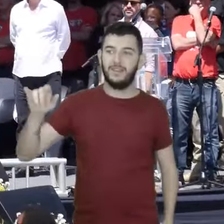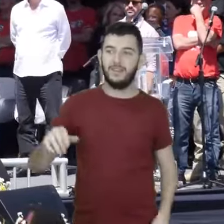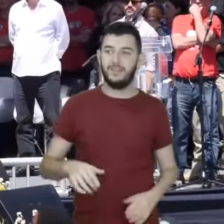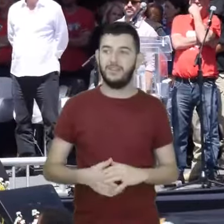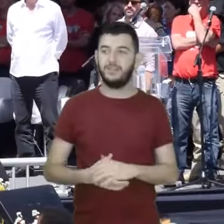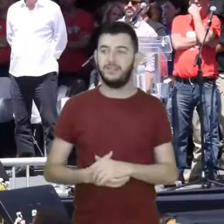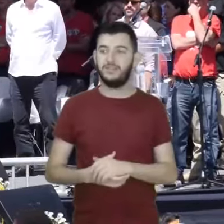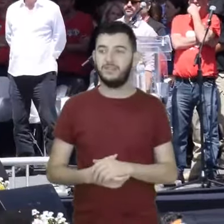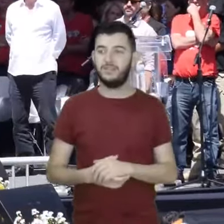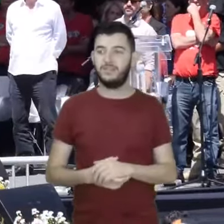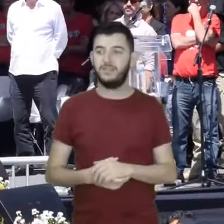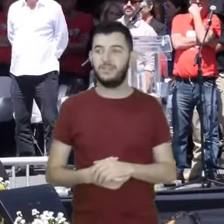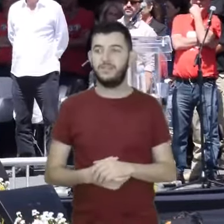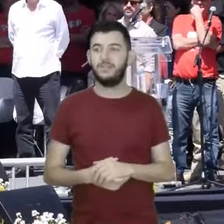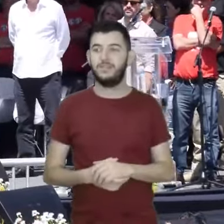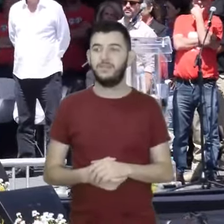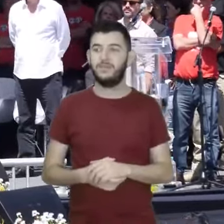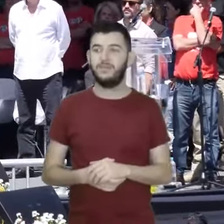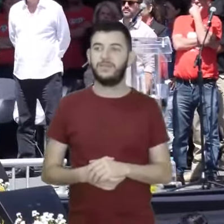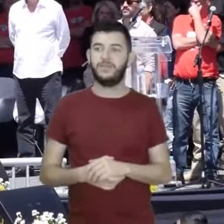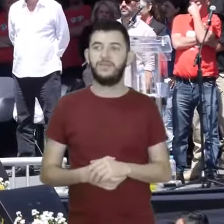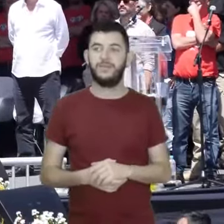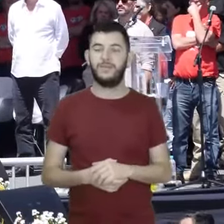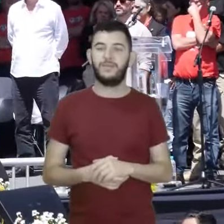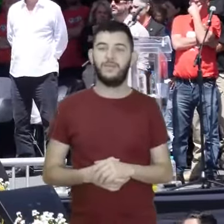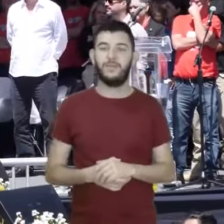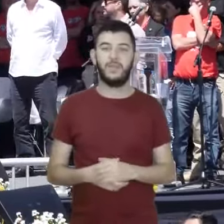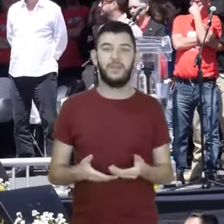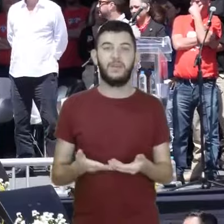Companheiros e companheiras,